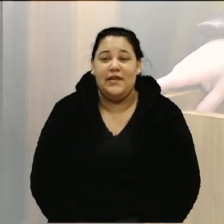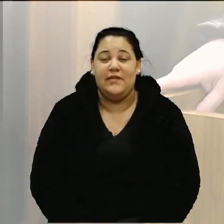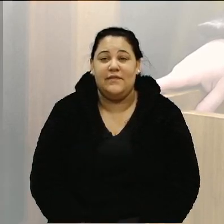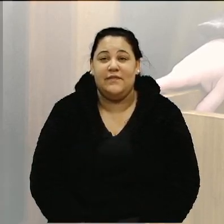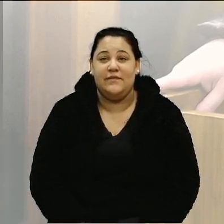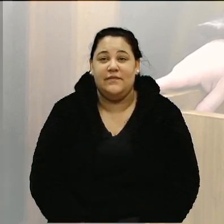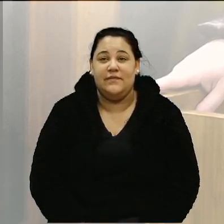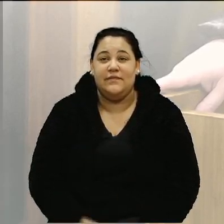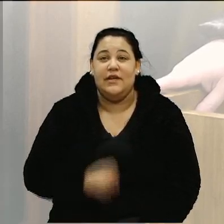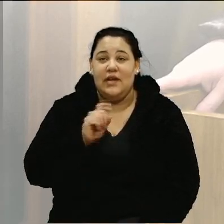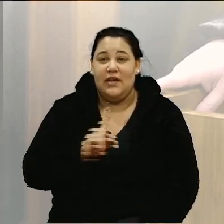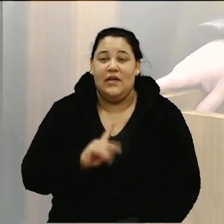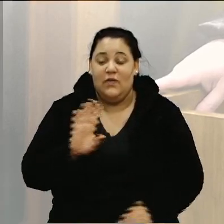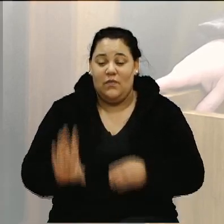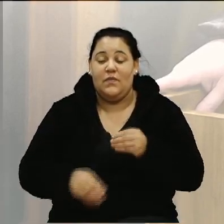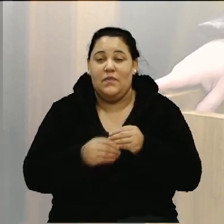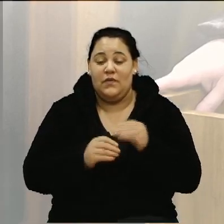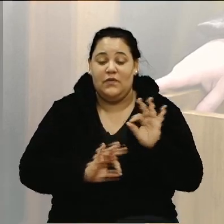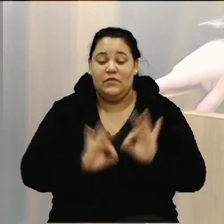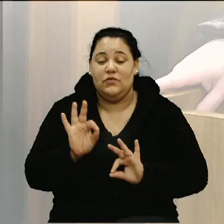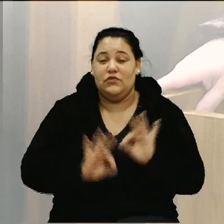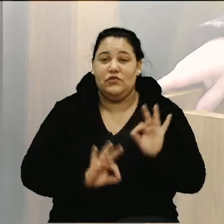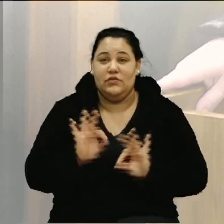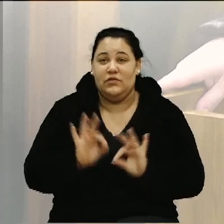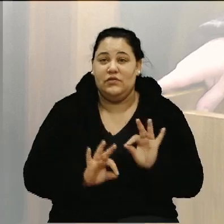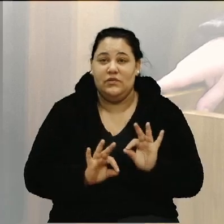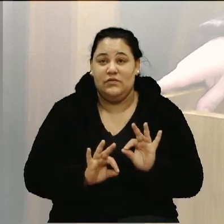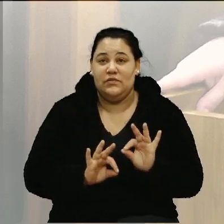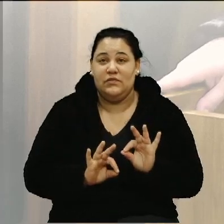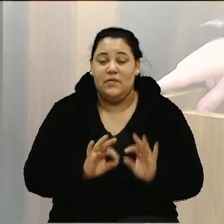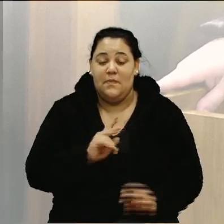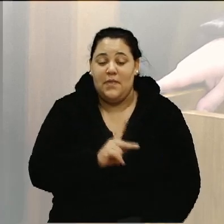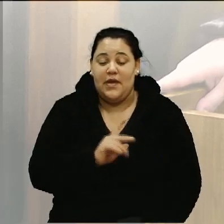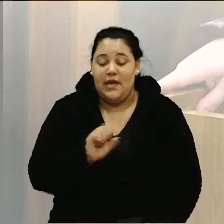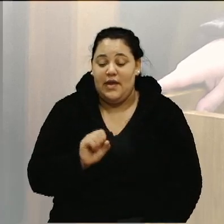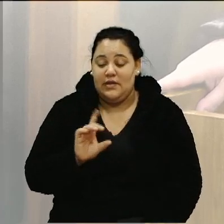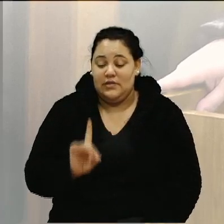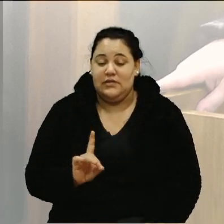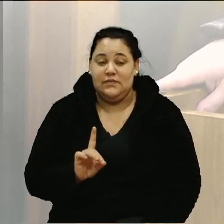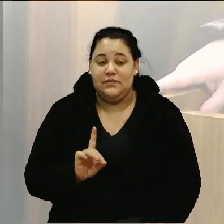Quem propôs esse projeto foi o PSD.